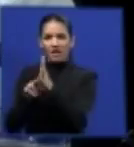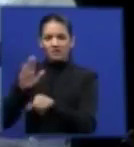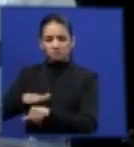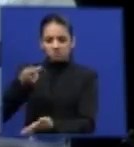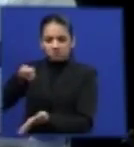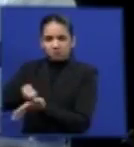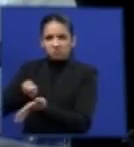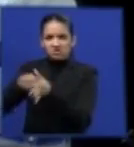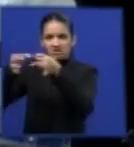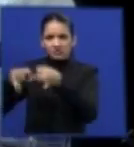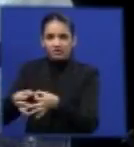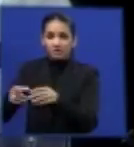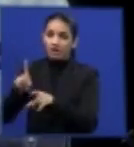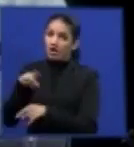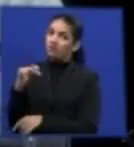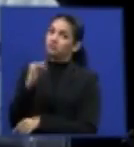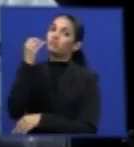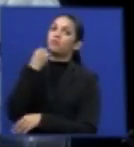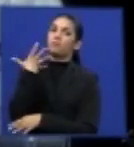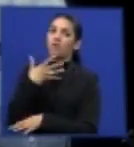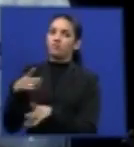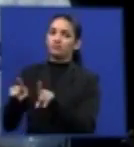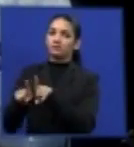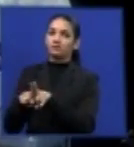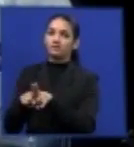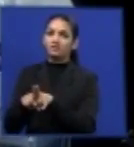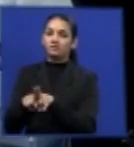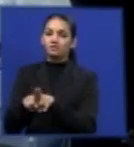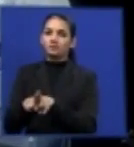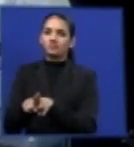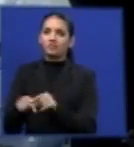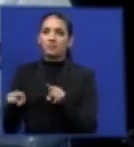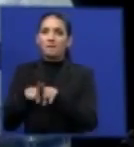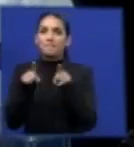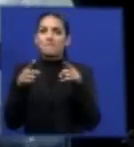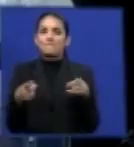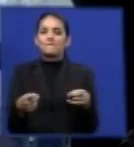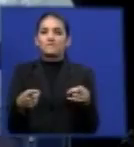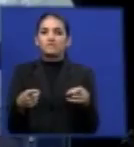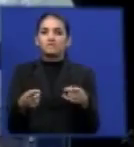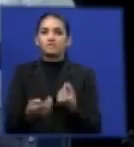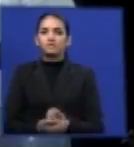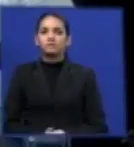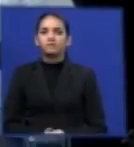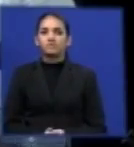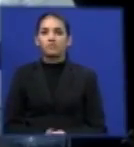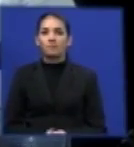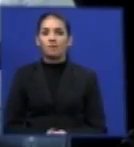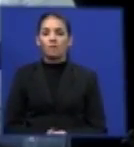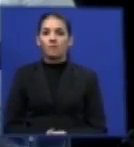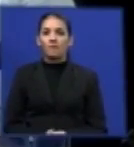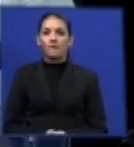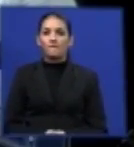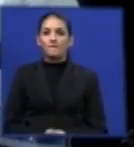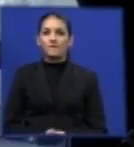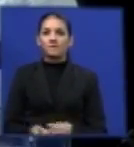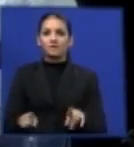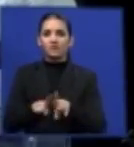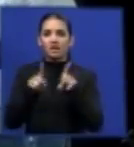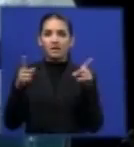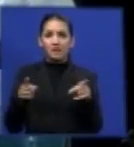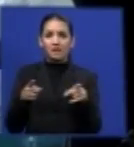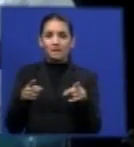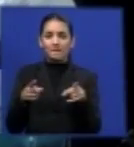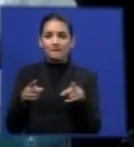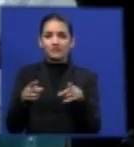países que é saudável e ao invés de se adaptar a enfrentar